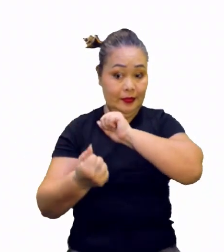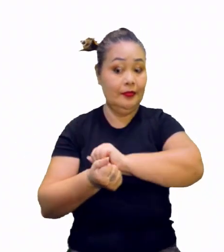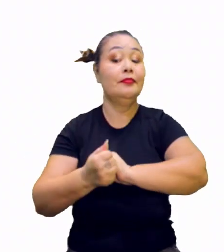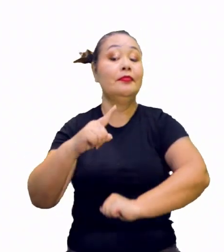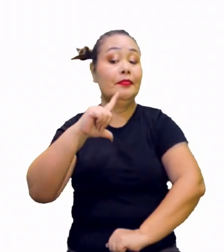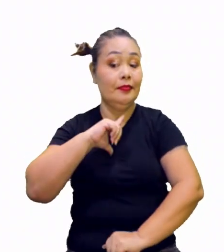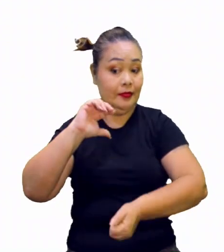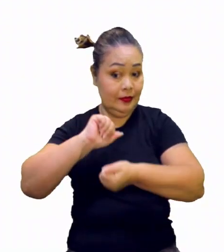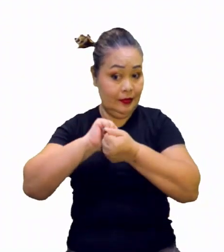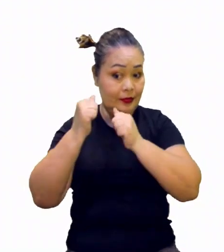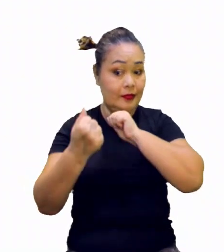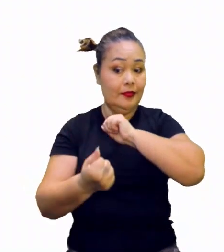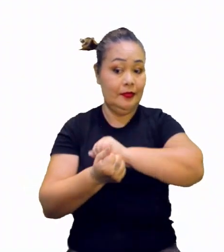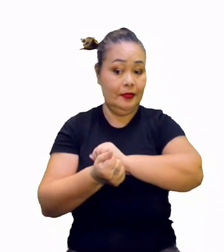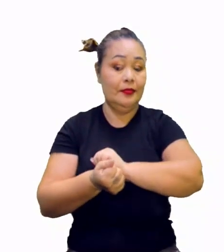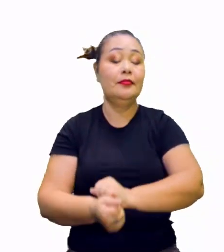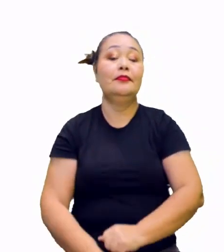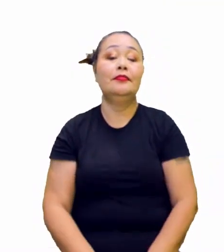Adaptações.